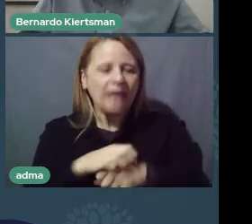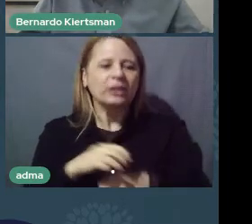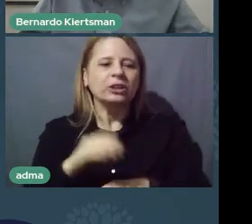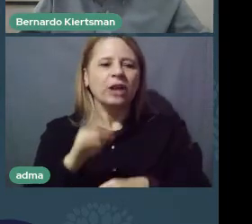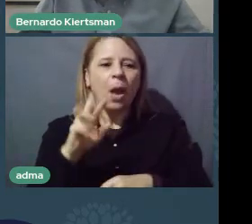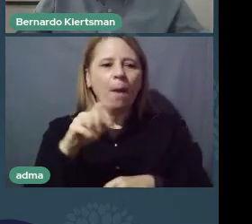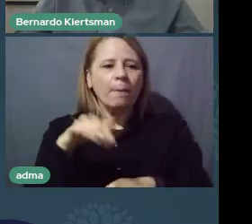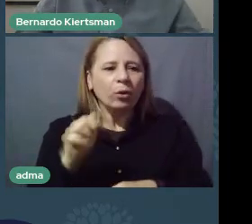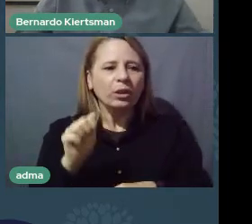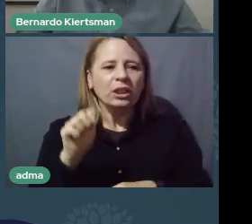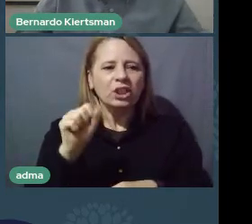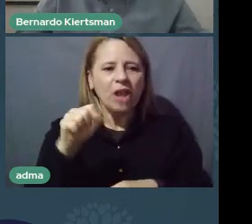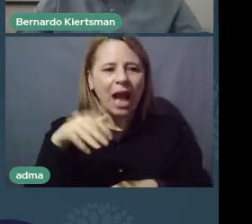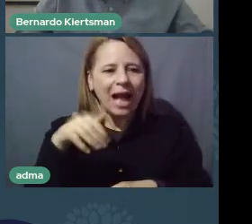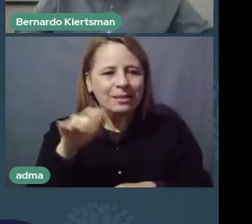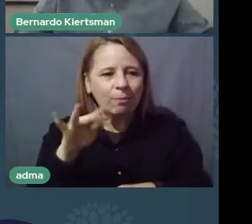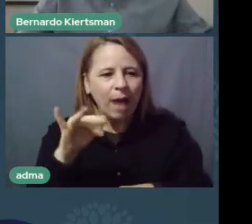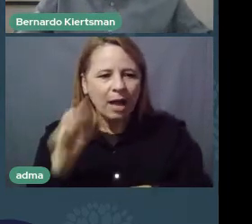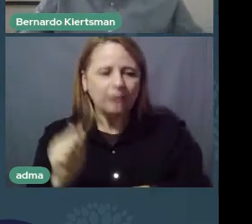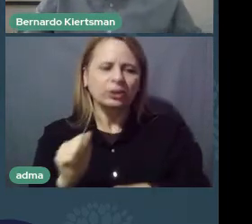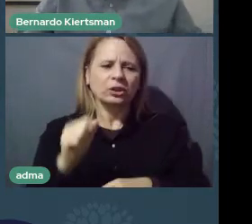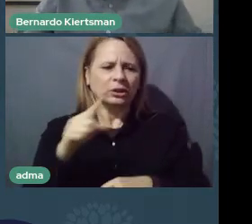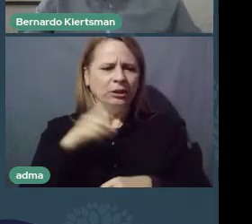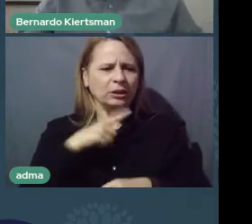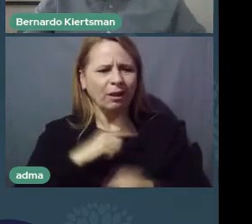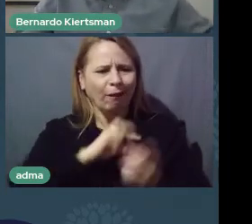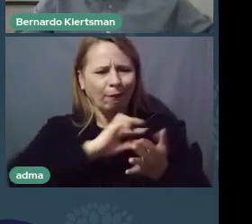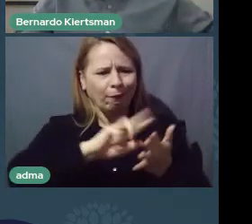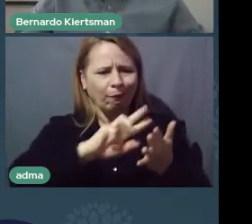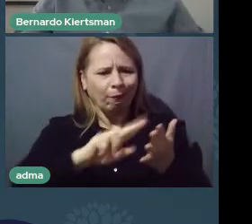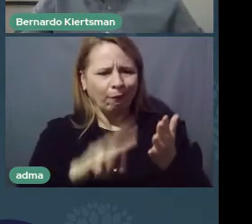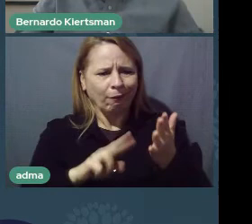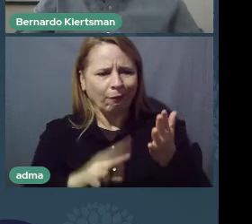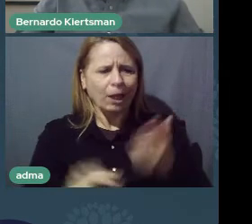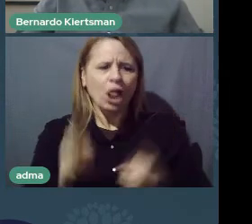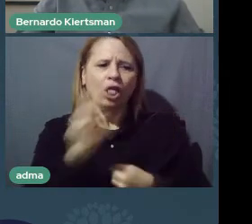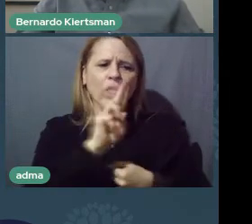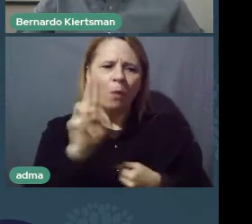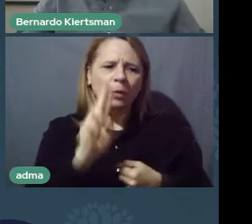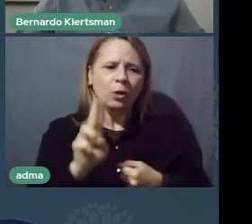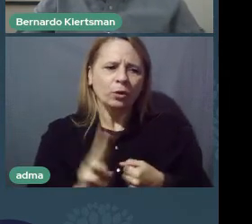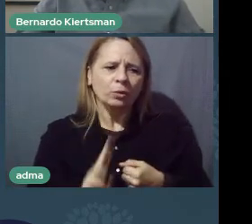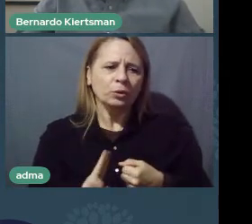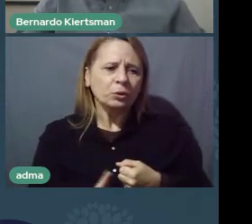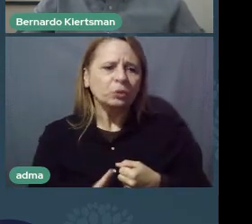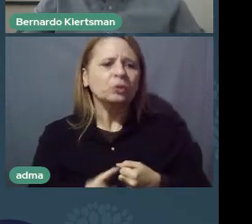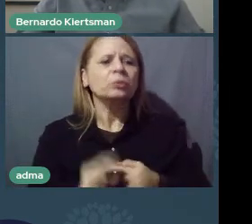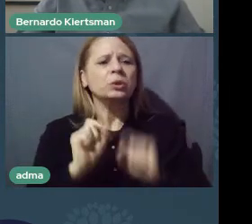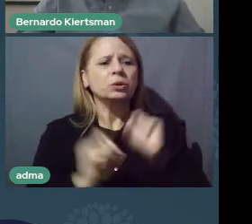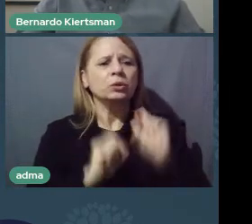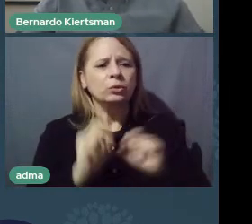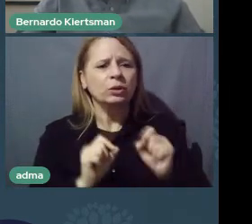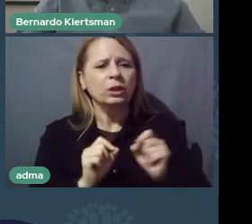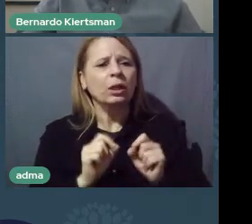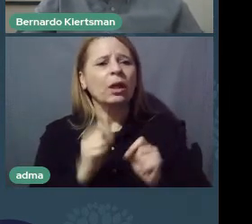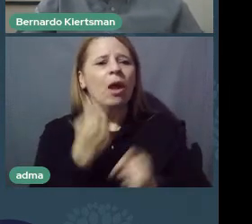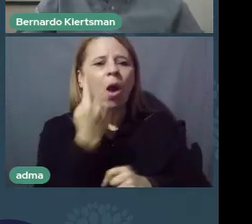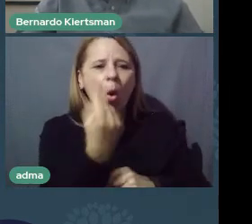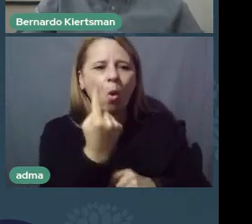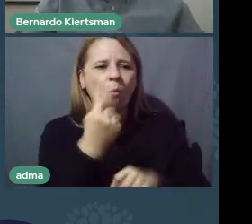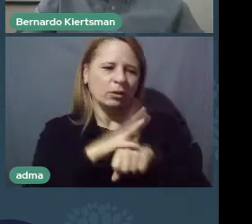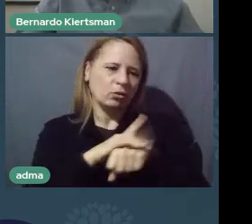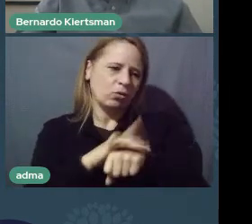bronquite asmatiforme, e tudo isso são vários nomes que se indica uma doença